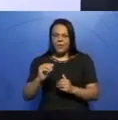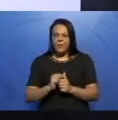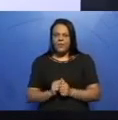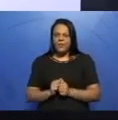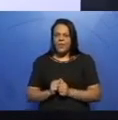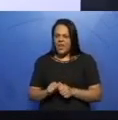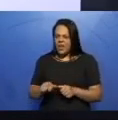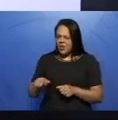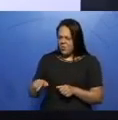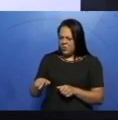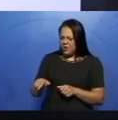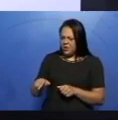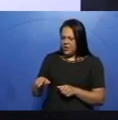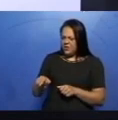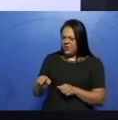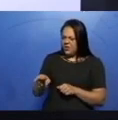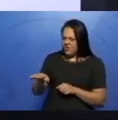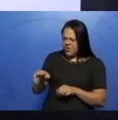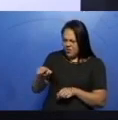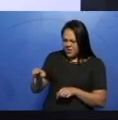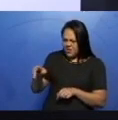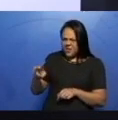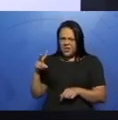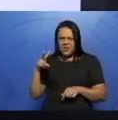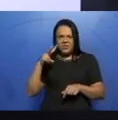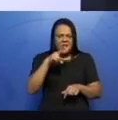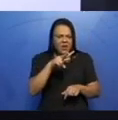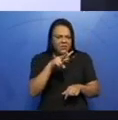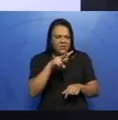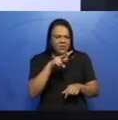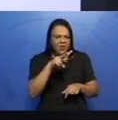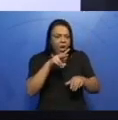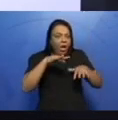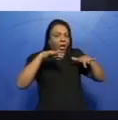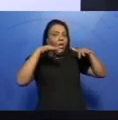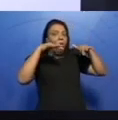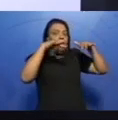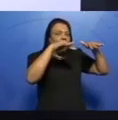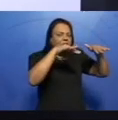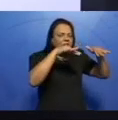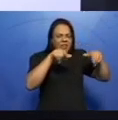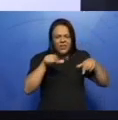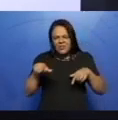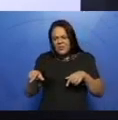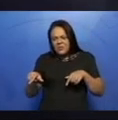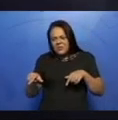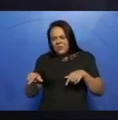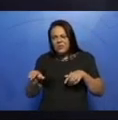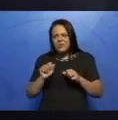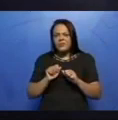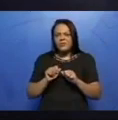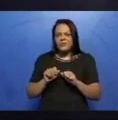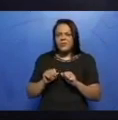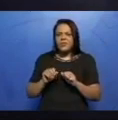viram fantasmas? Descrença, ceticismo, o descrédito, né?